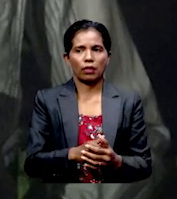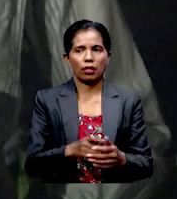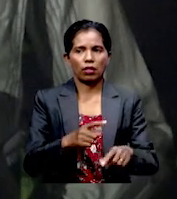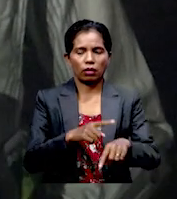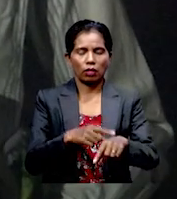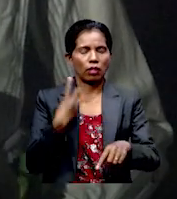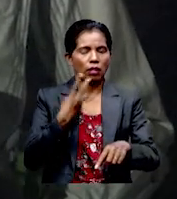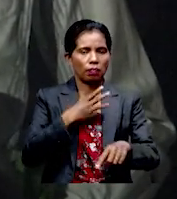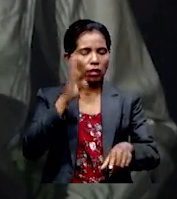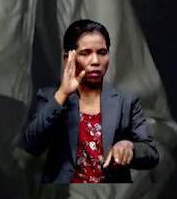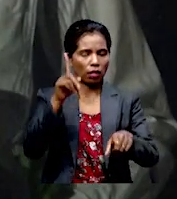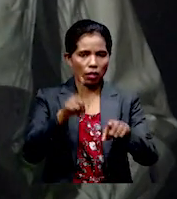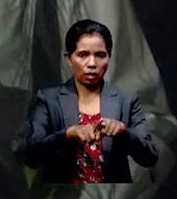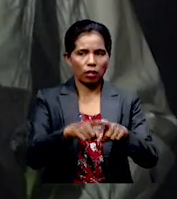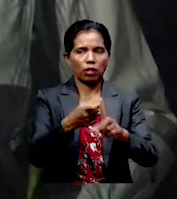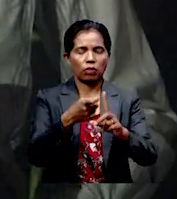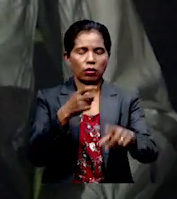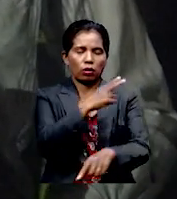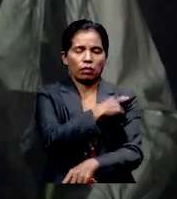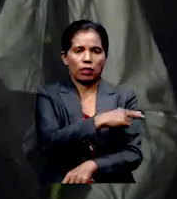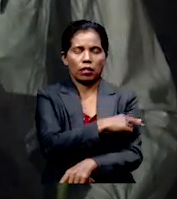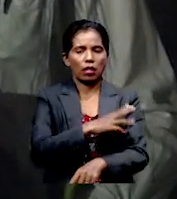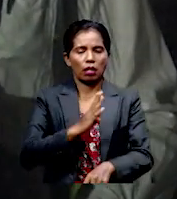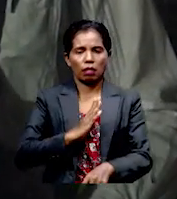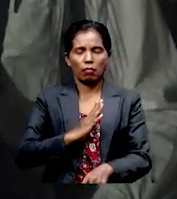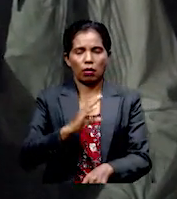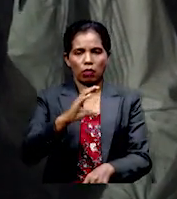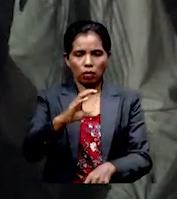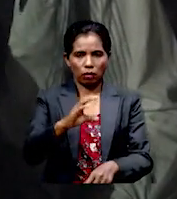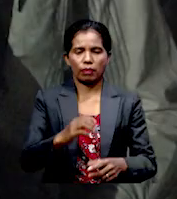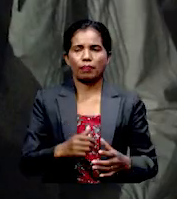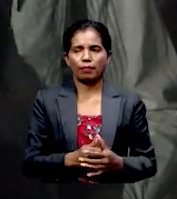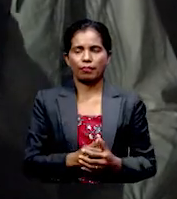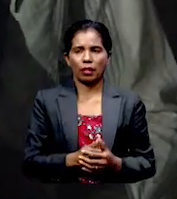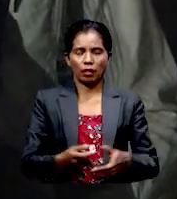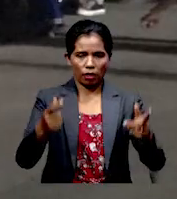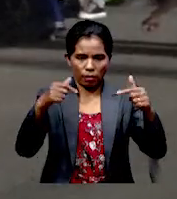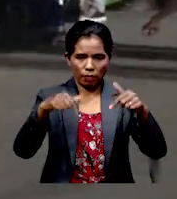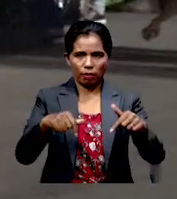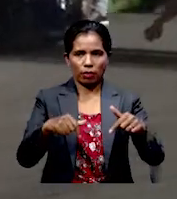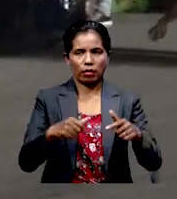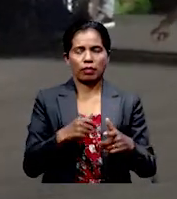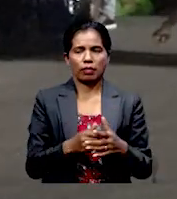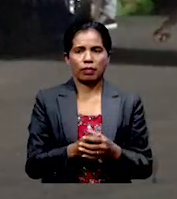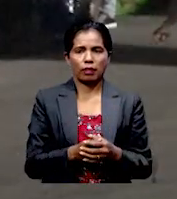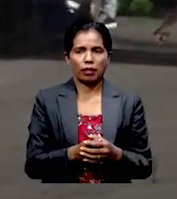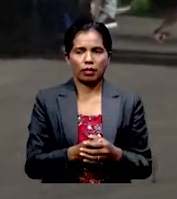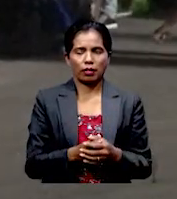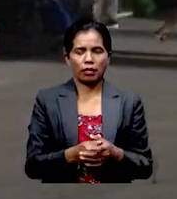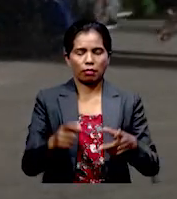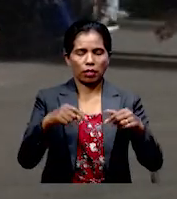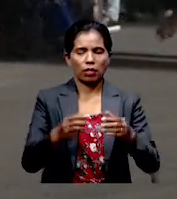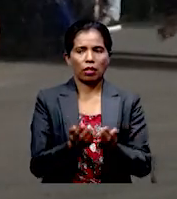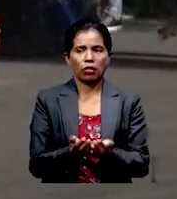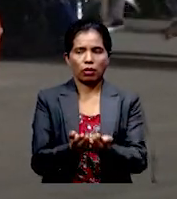mim alin desloca husi hospital boca o a desloca mais a mai toi ha ro